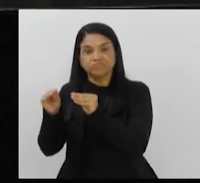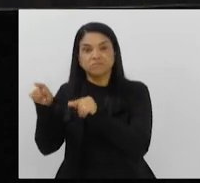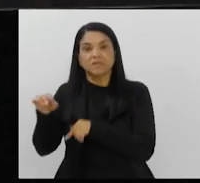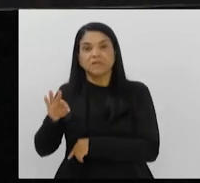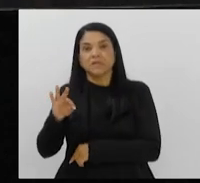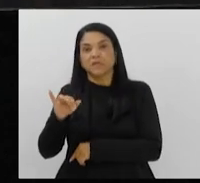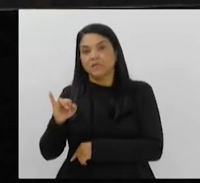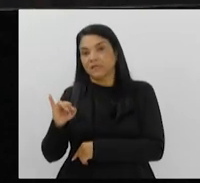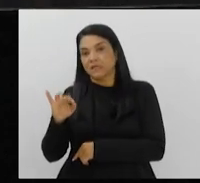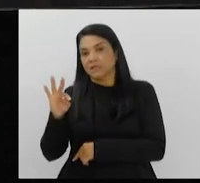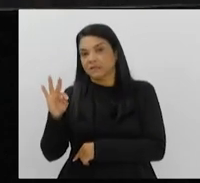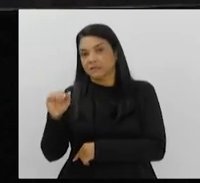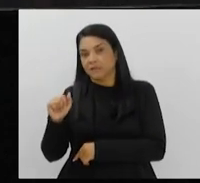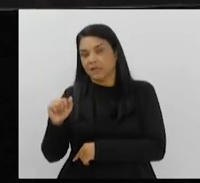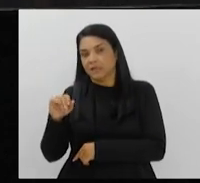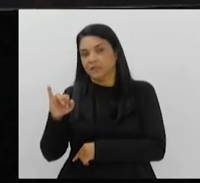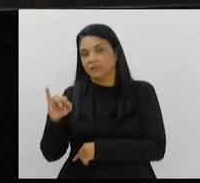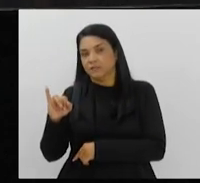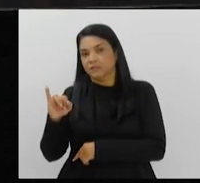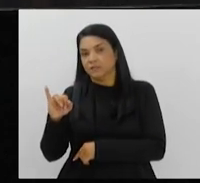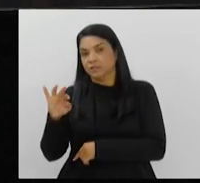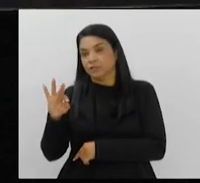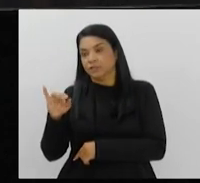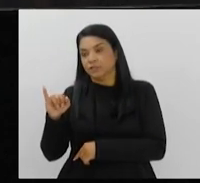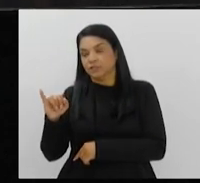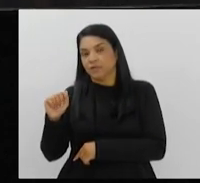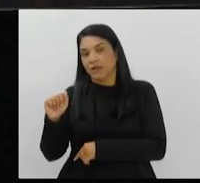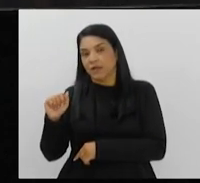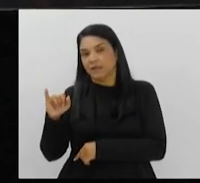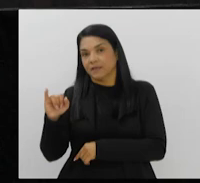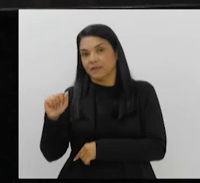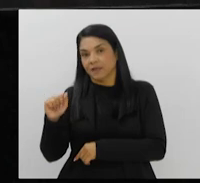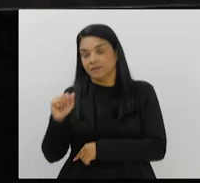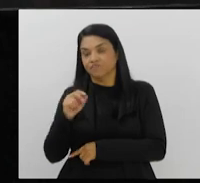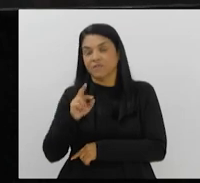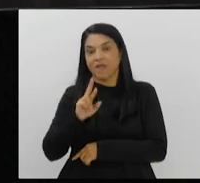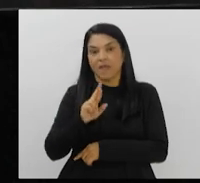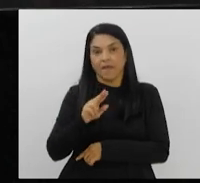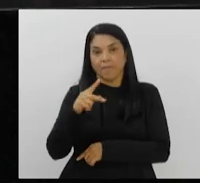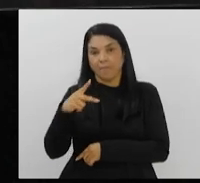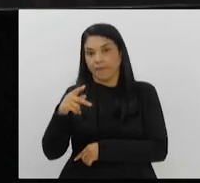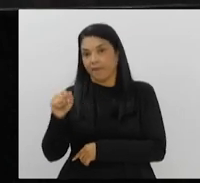através de RPA. Por quê? Porque o ex-diretor